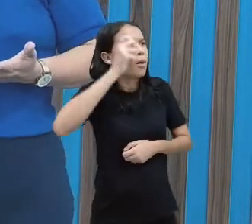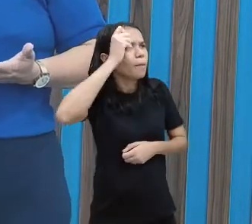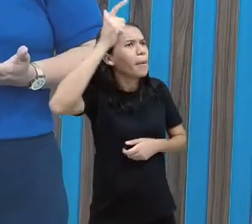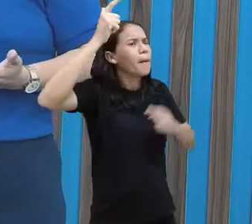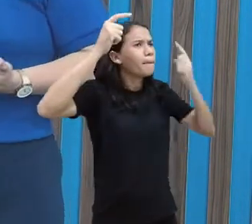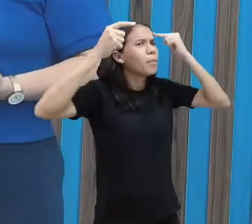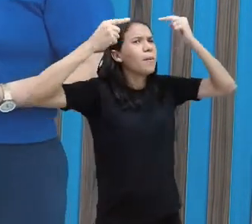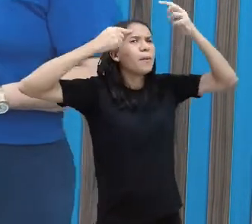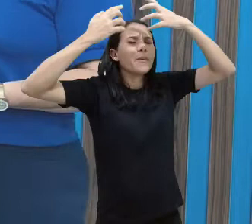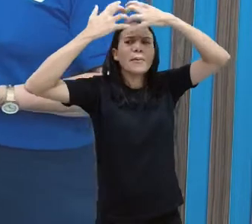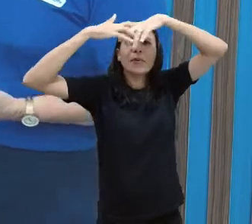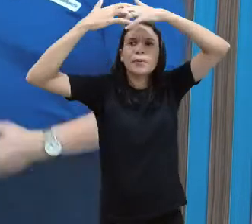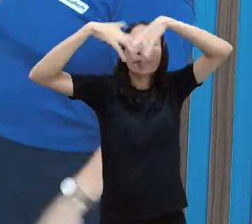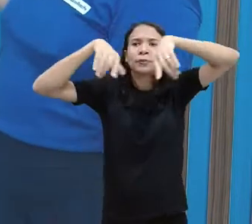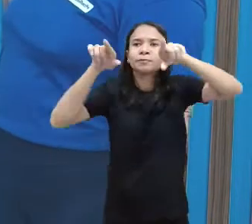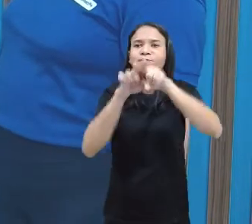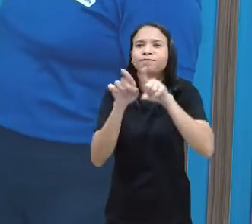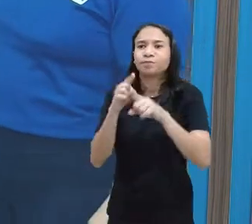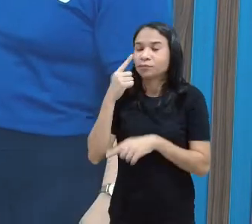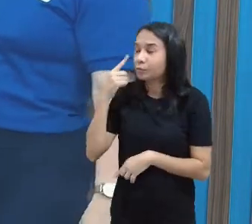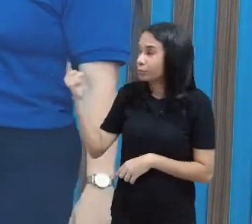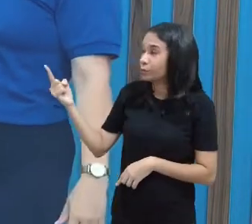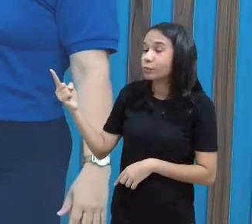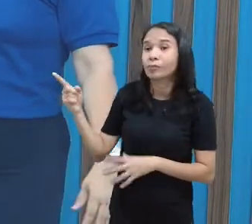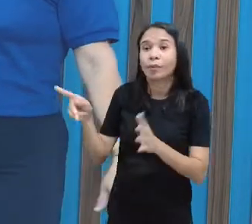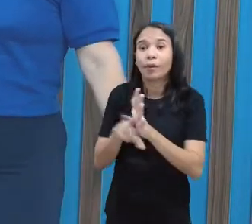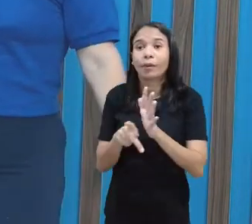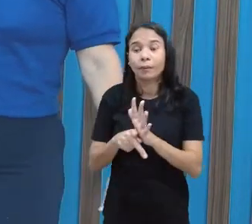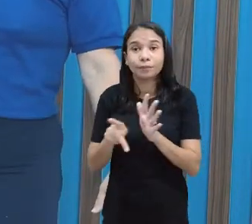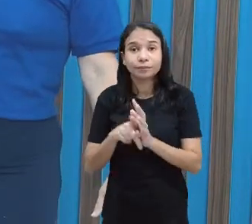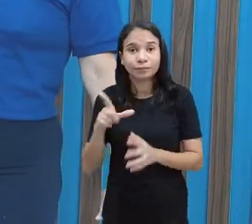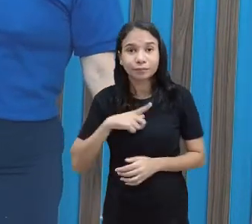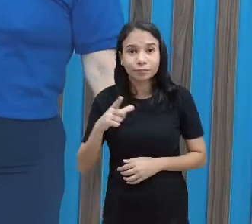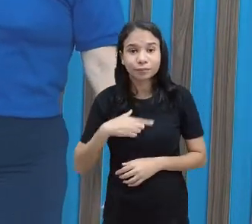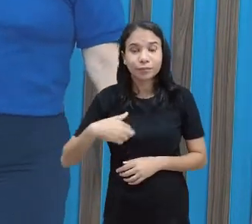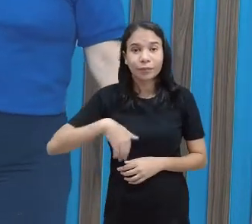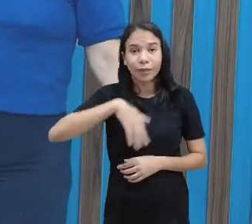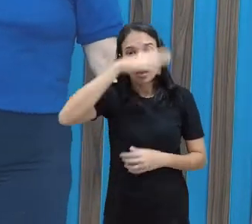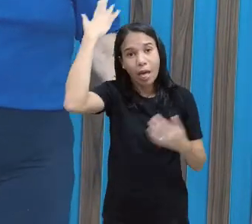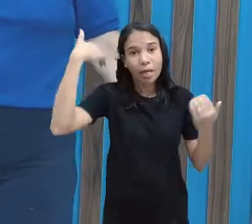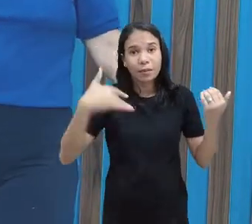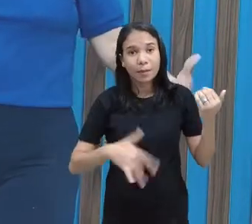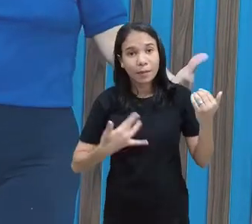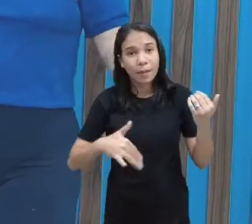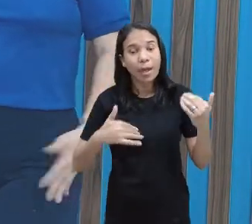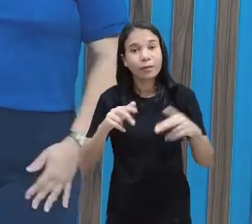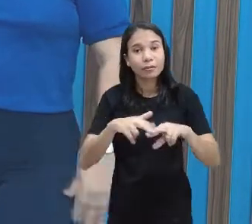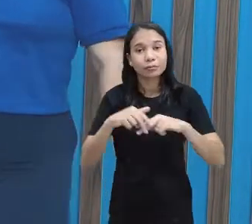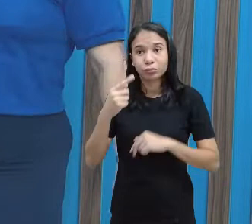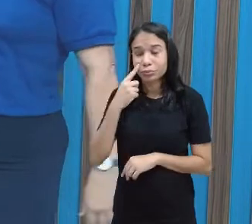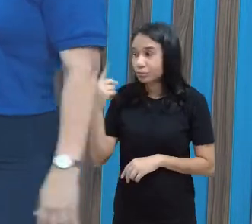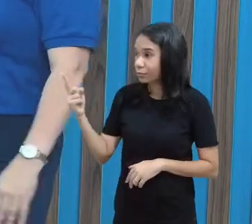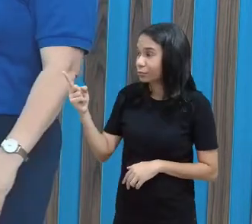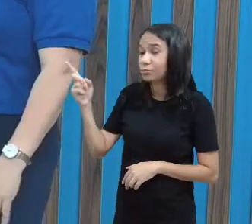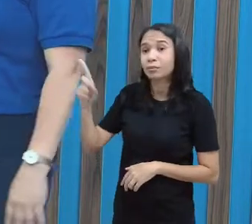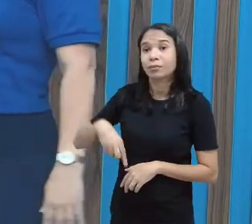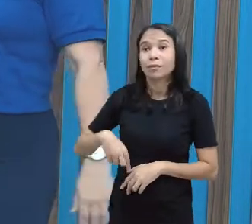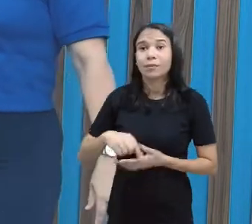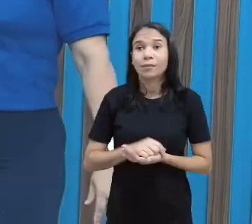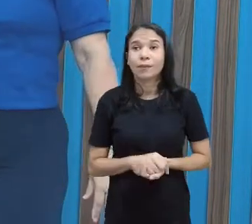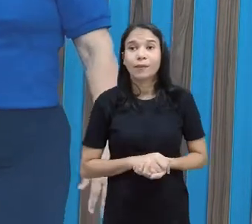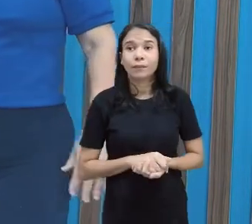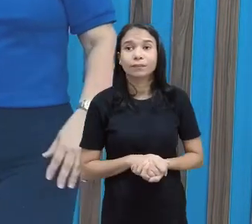de um cachimbo. E aí vocês estão vendo uma artista mexicana, né? Eu quis trazer também outros artistas, né? Isso aqui são